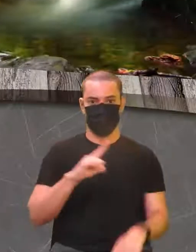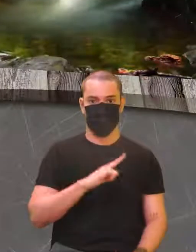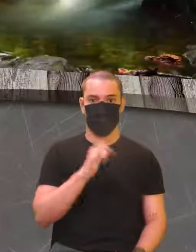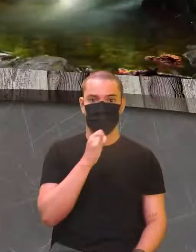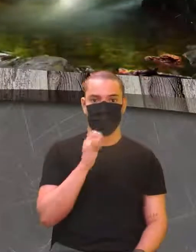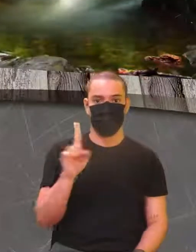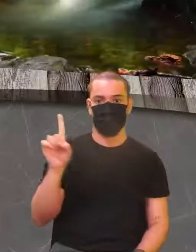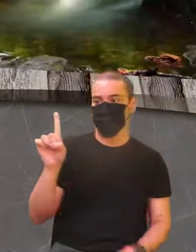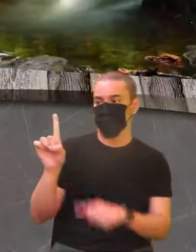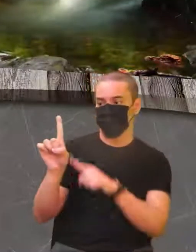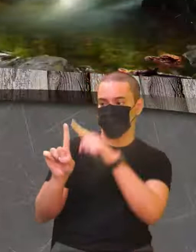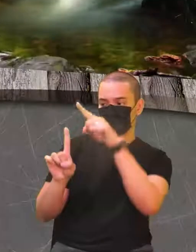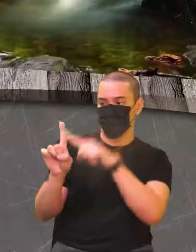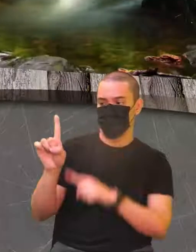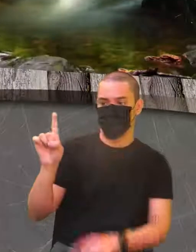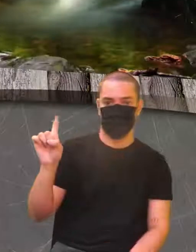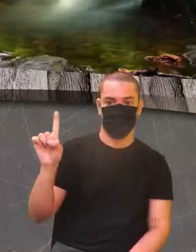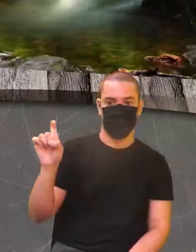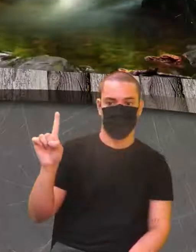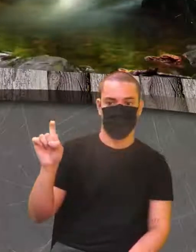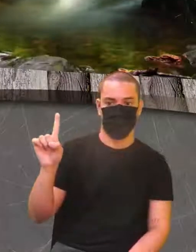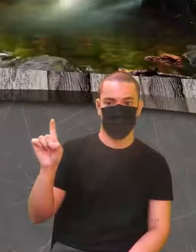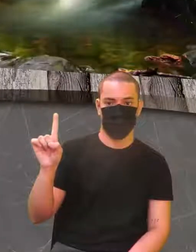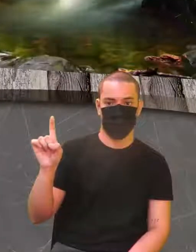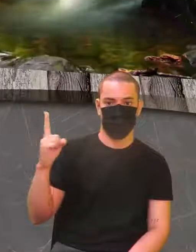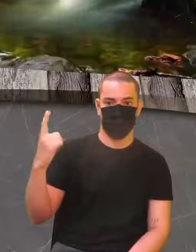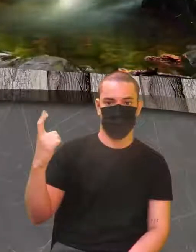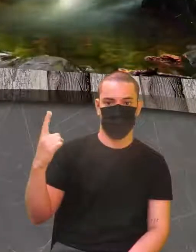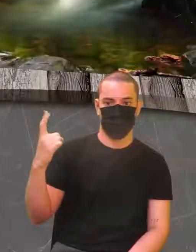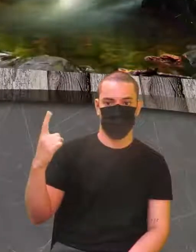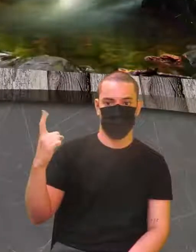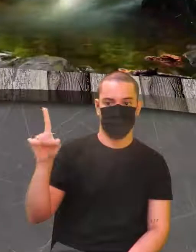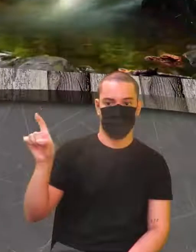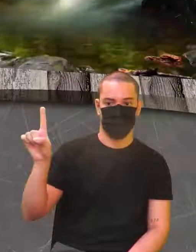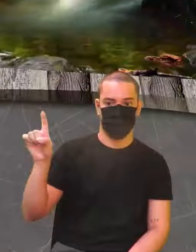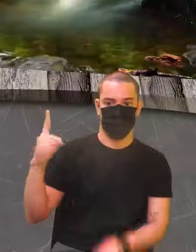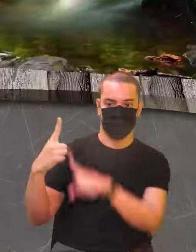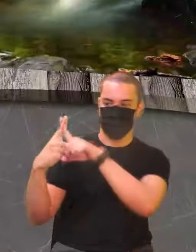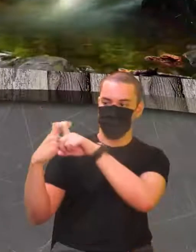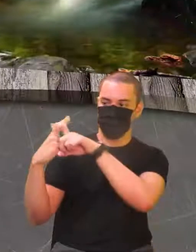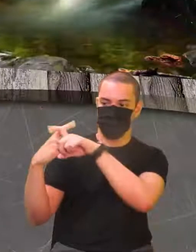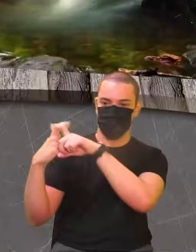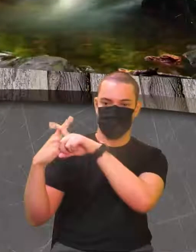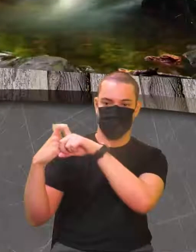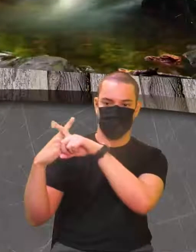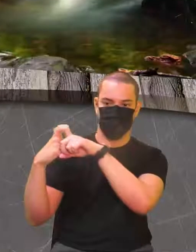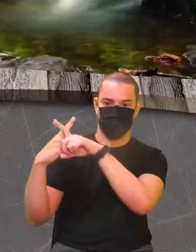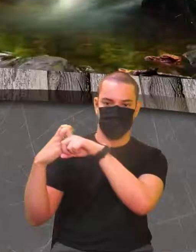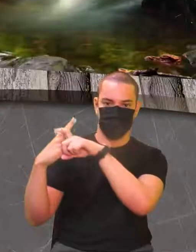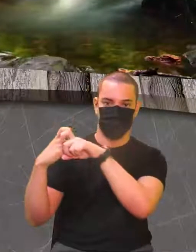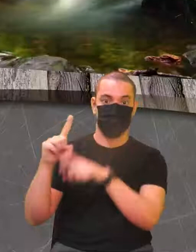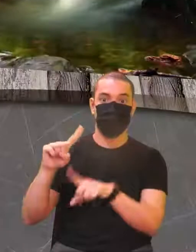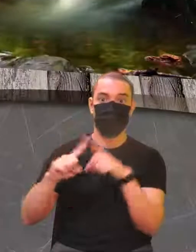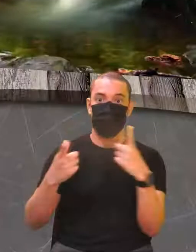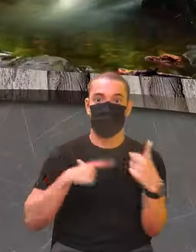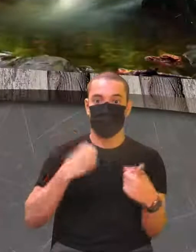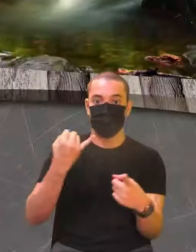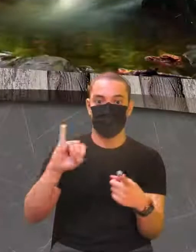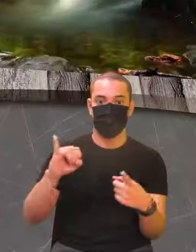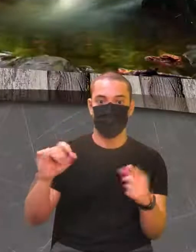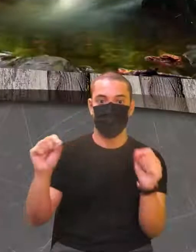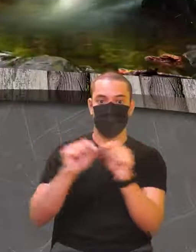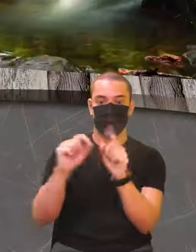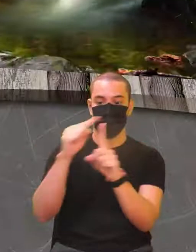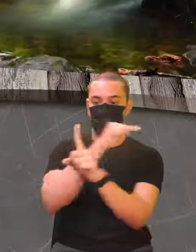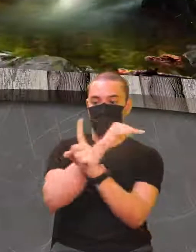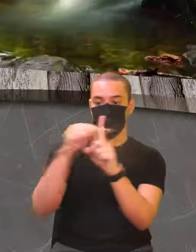dedo aqui seja um cromossomo, correto? Não sei se vocês conseguem visualizar. Mas, se eu te passar um